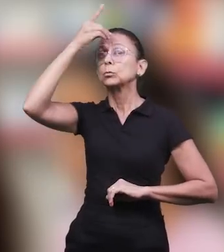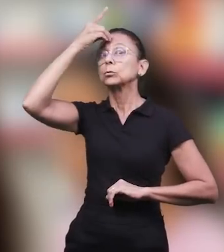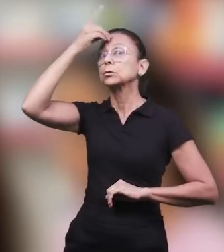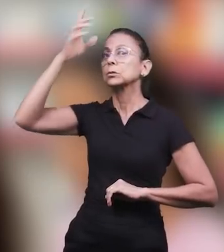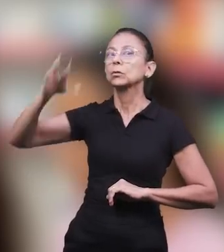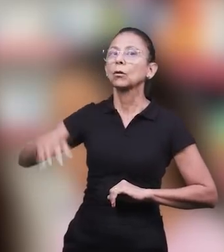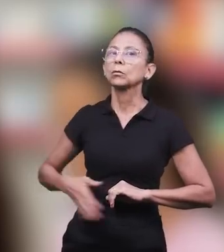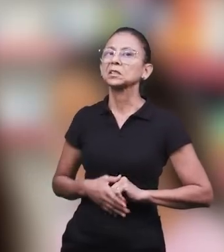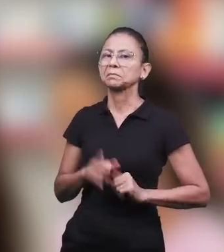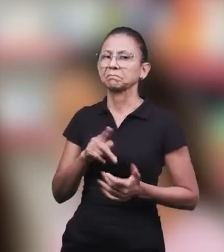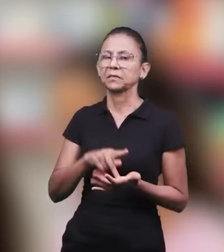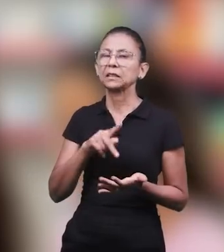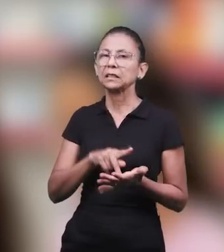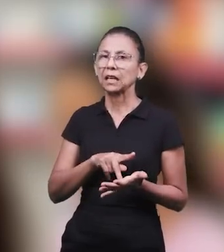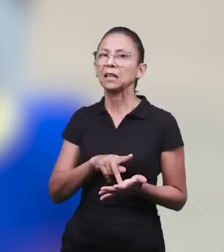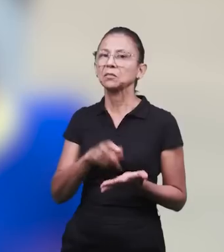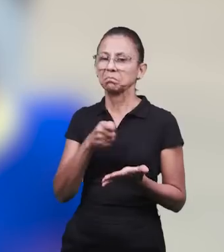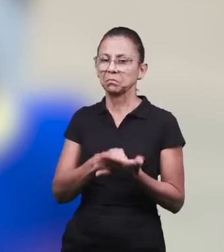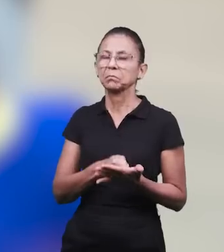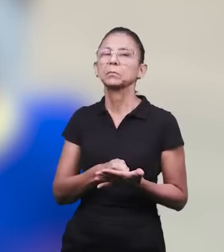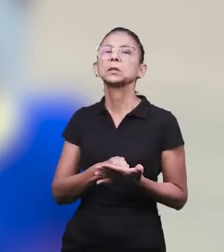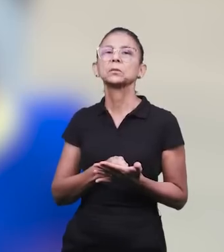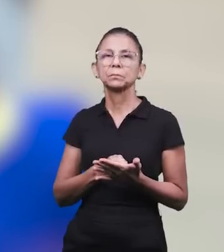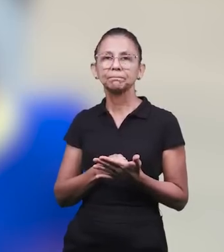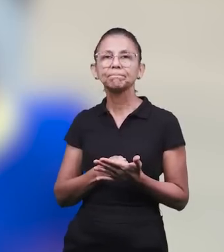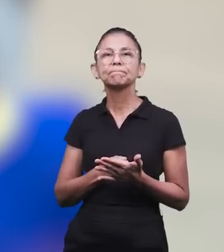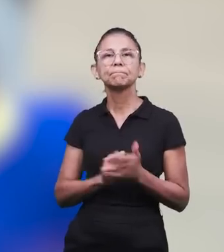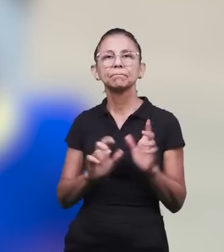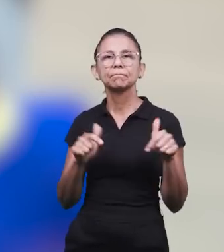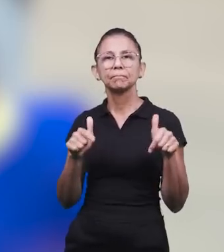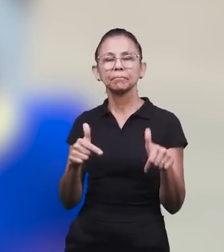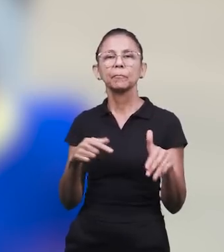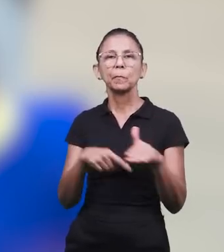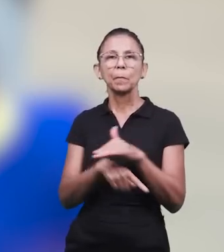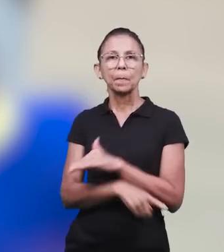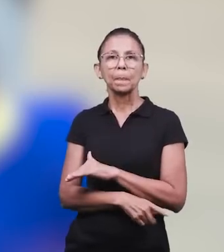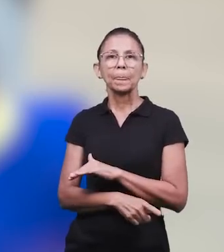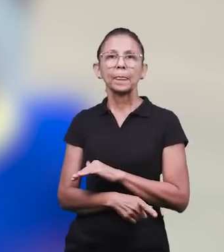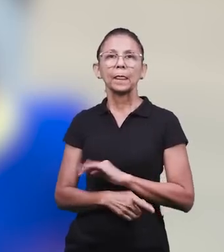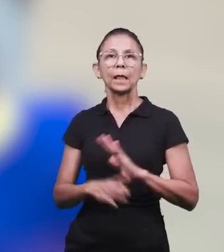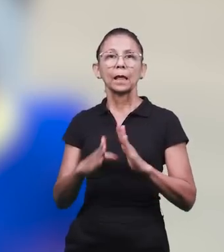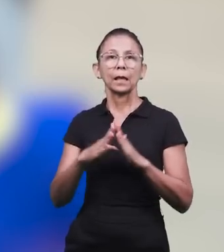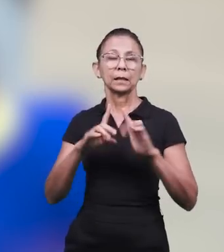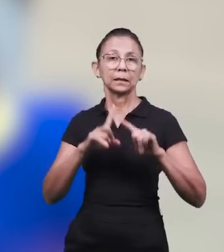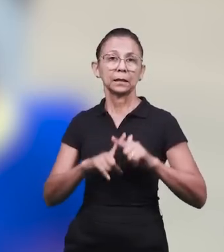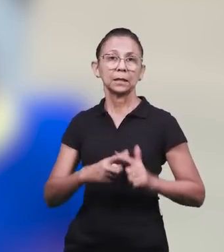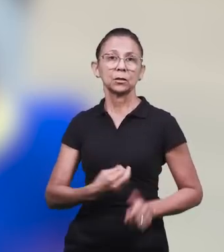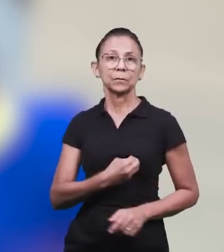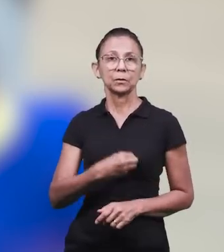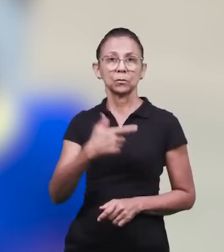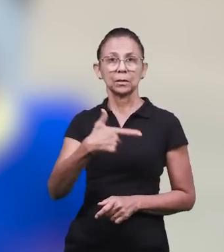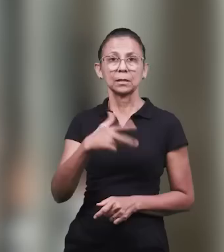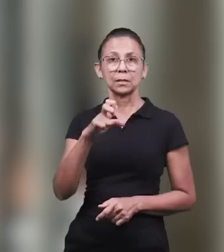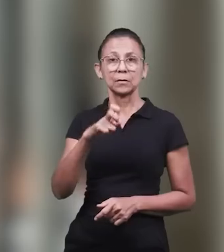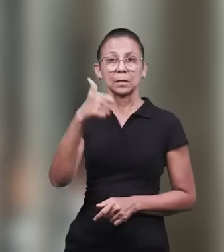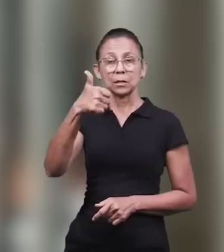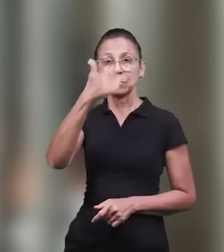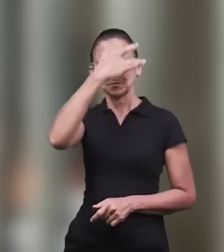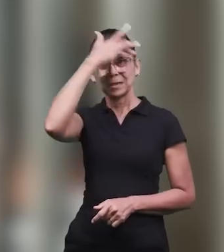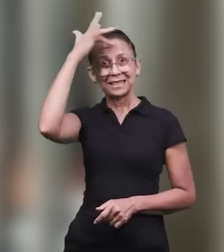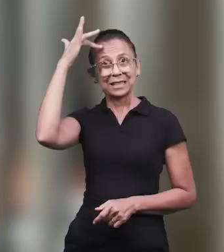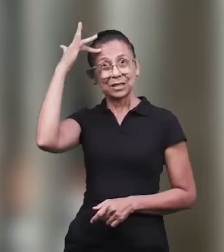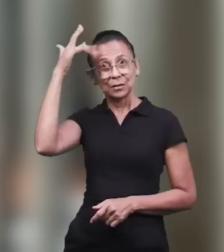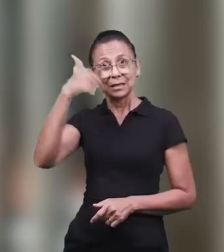e grande foi a operação do Senhor nesse trabalho. O culto na igreja teve a presença de 251 pessoas,